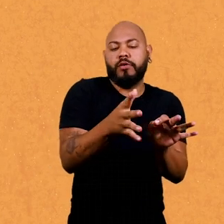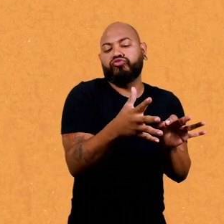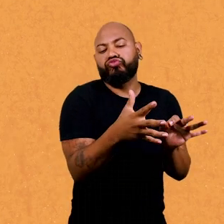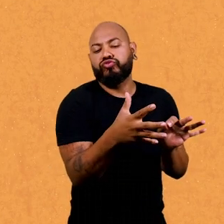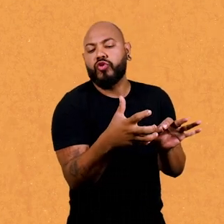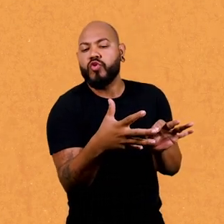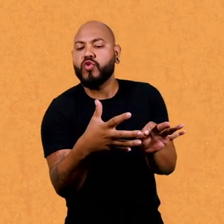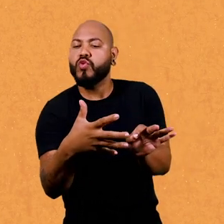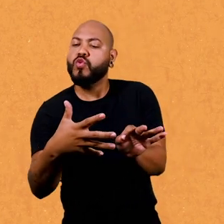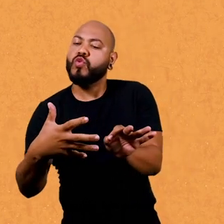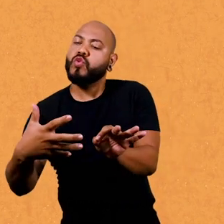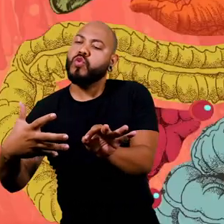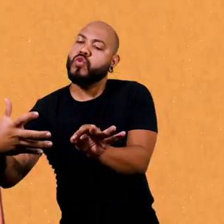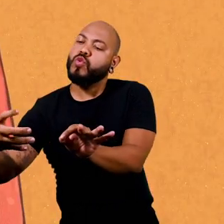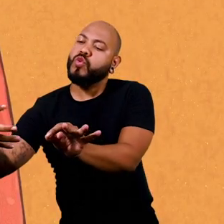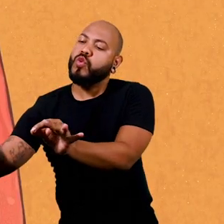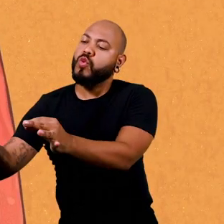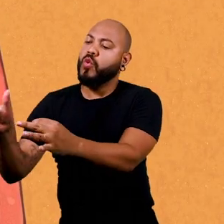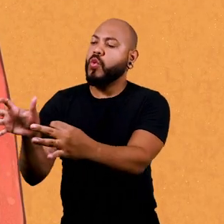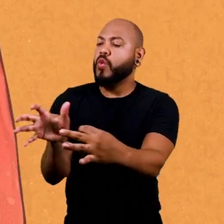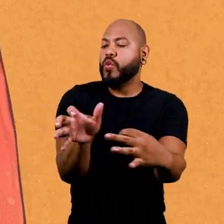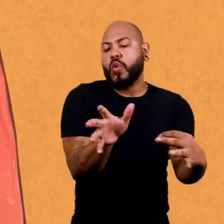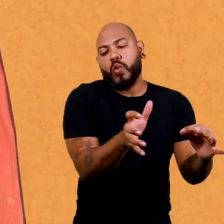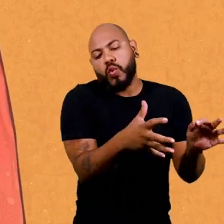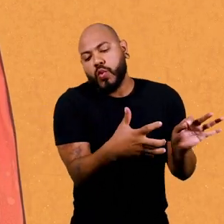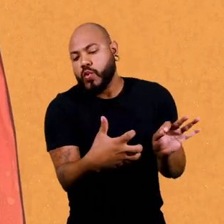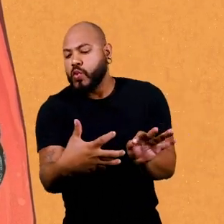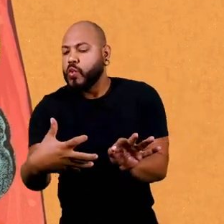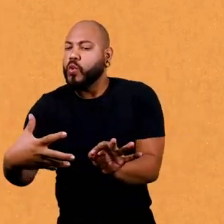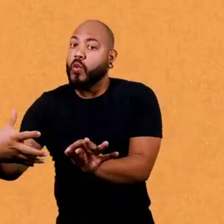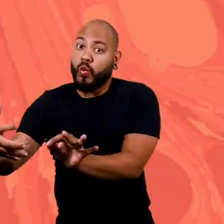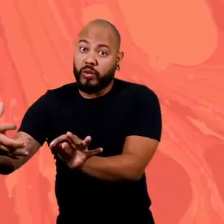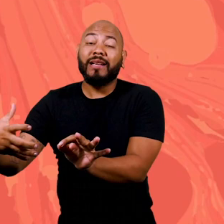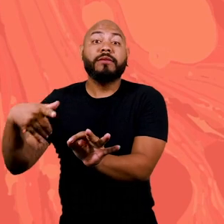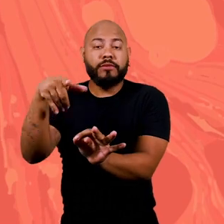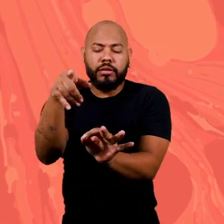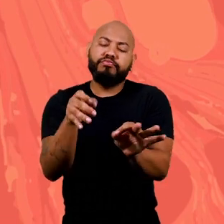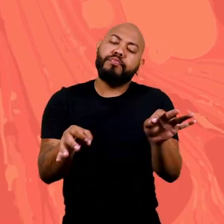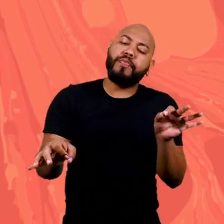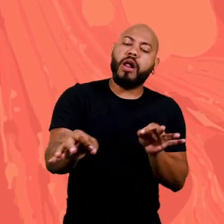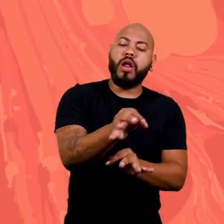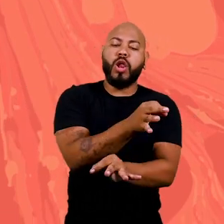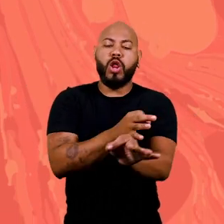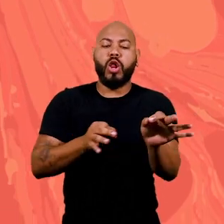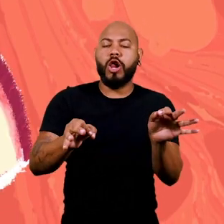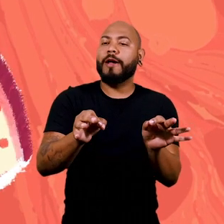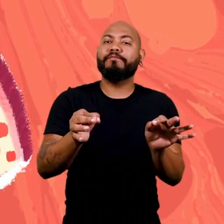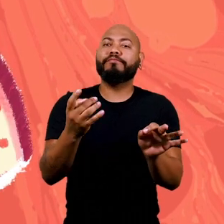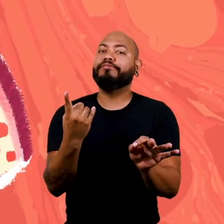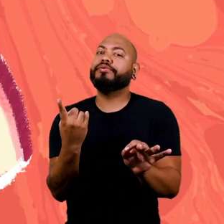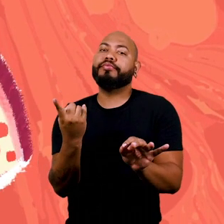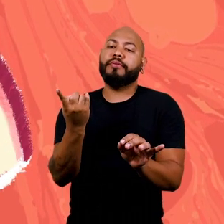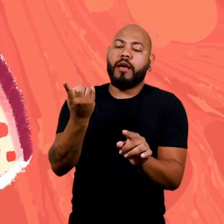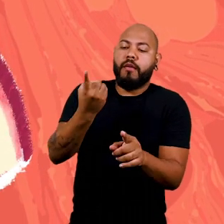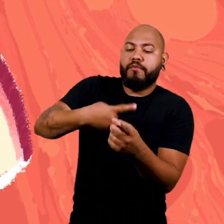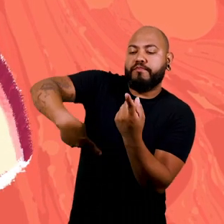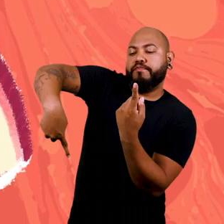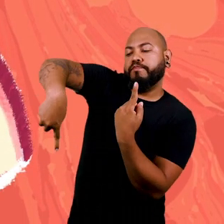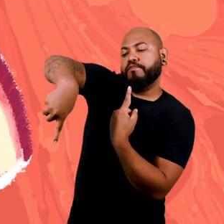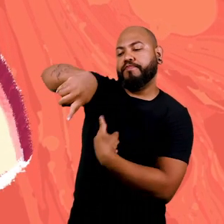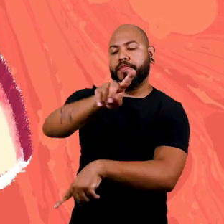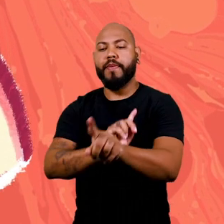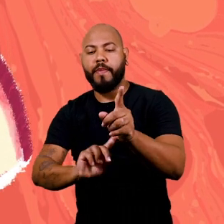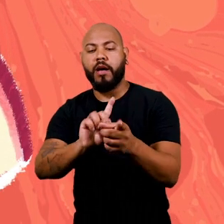ela é responsável pelo transporte do oxigênio. Como a hemoglobina, ela tem uma alteração na cadeia de globina,